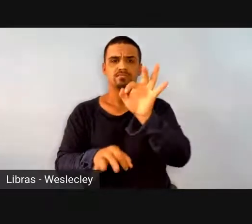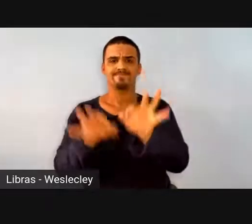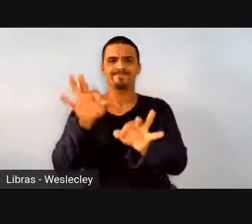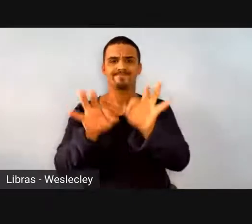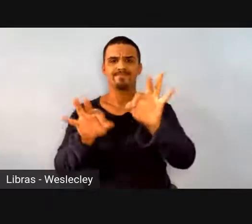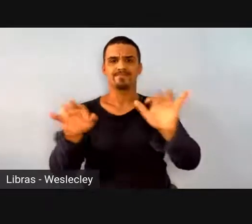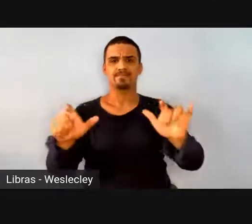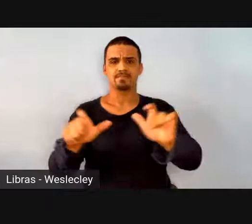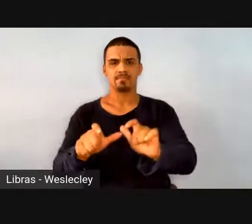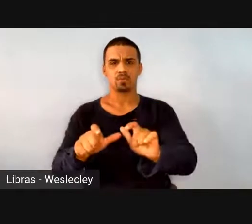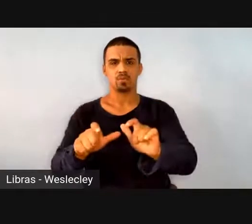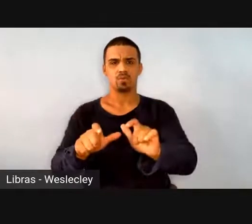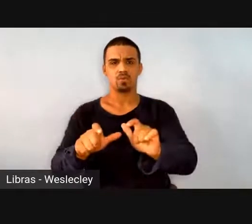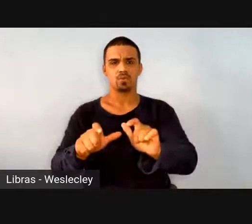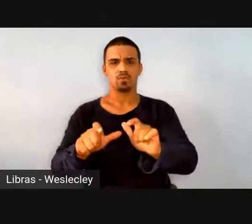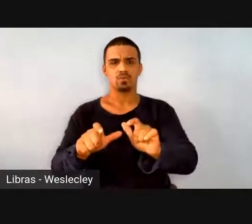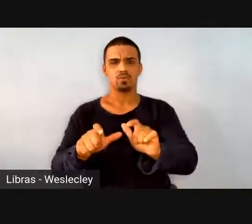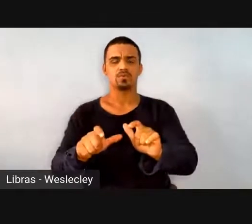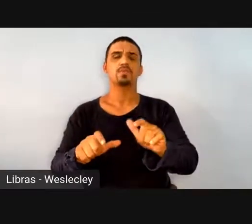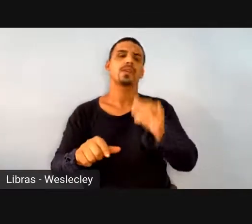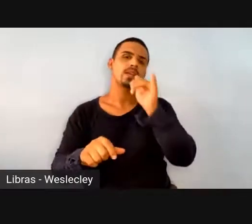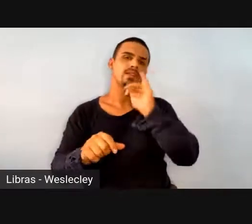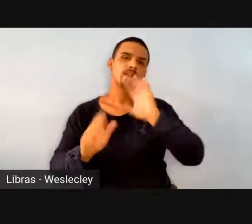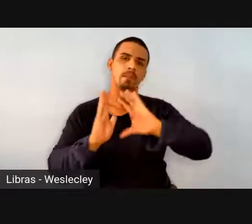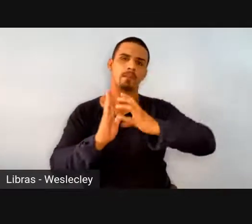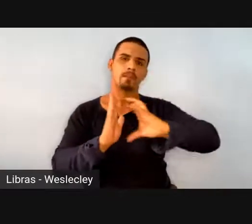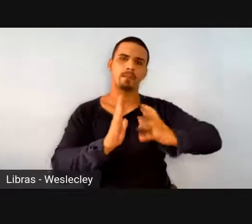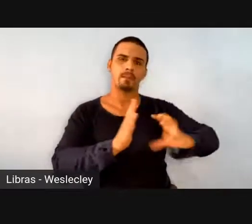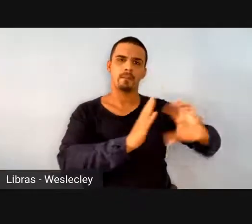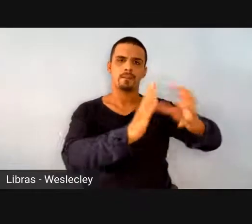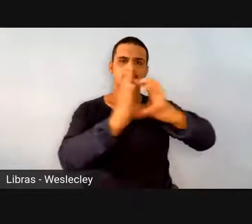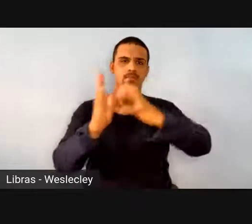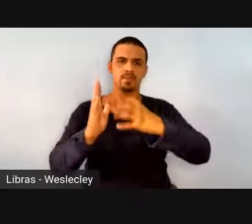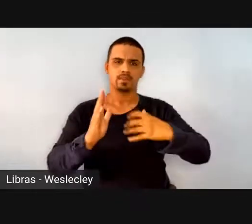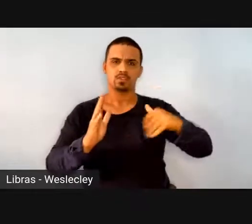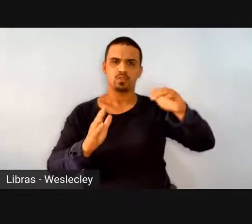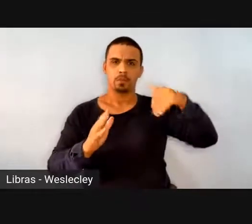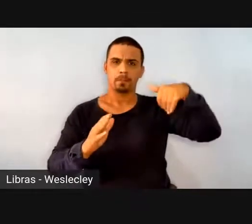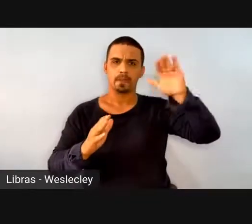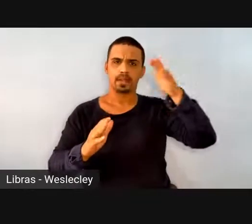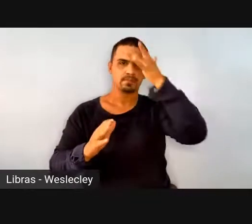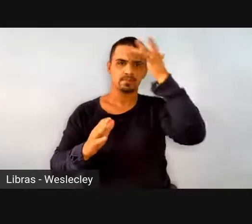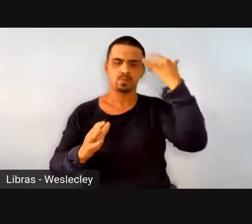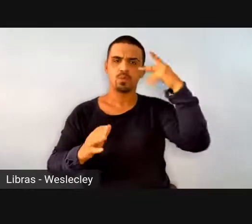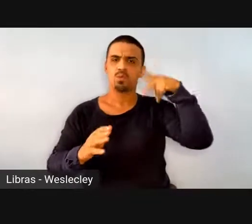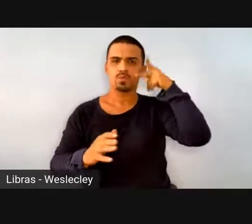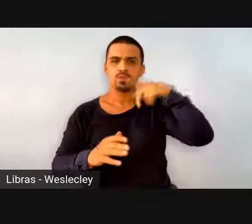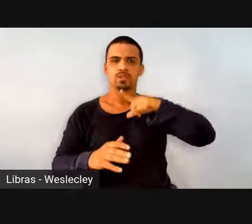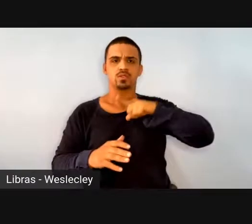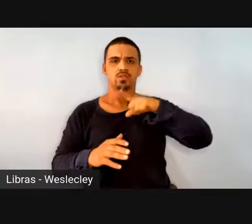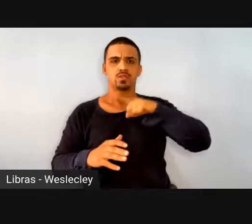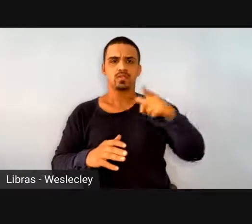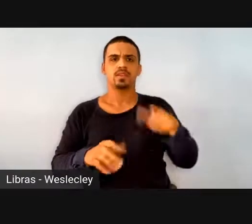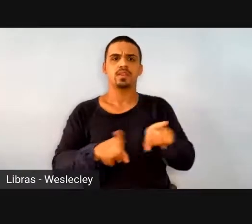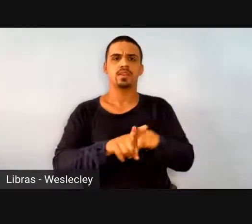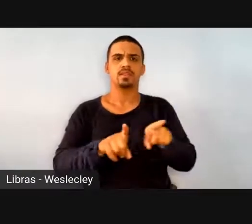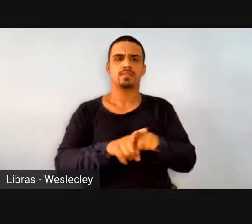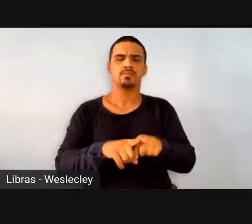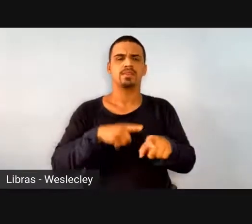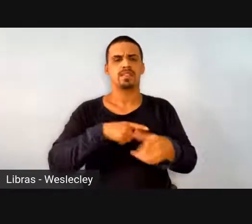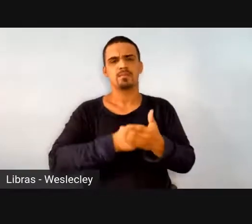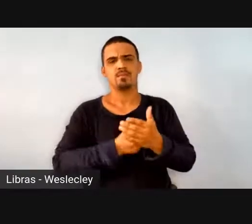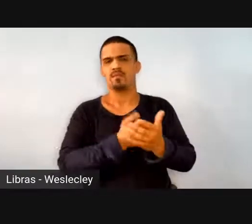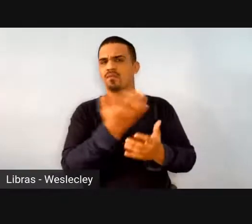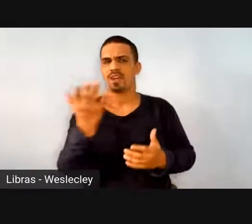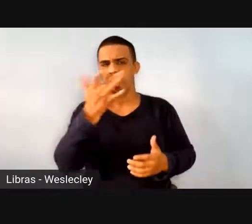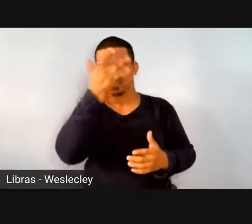partido elegendo, mais candidatos ainda. Né? A gente, portanto, tem uma competição que envolve em cada distrito centenas de candidaturas, provavelmente hoje